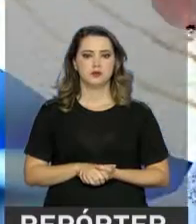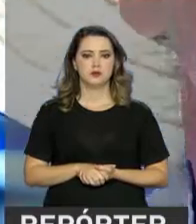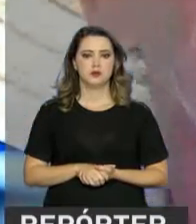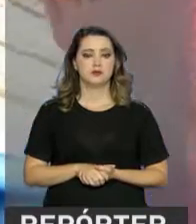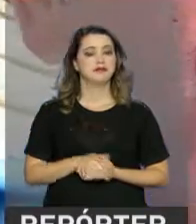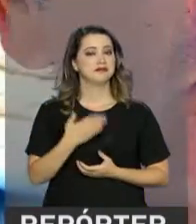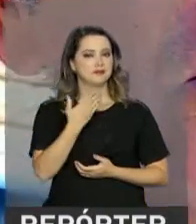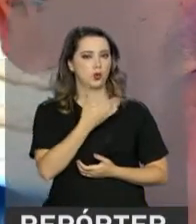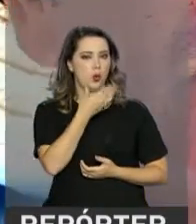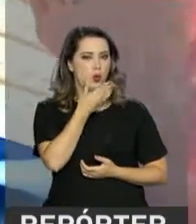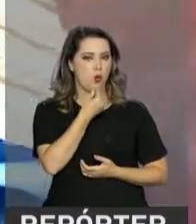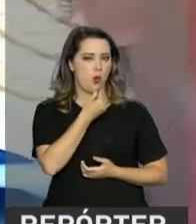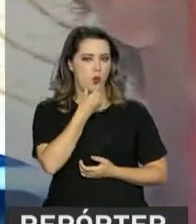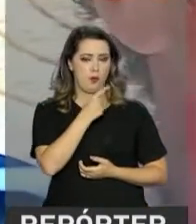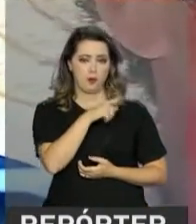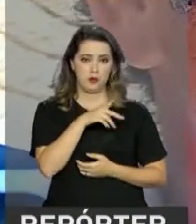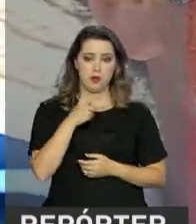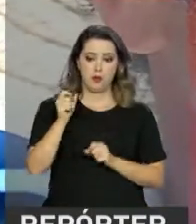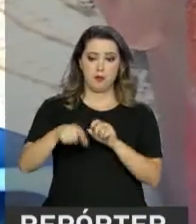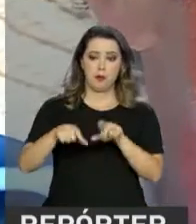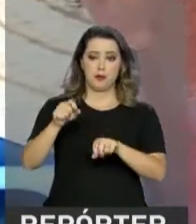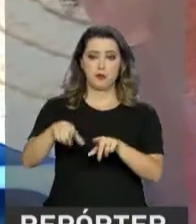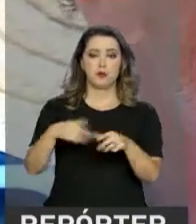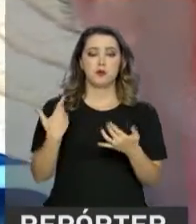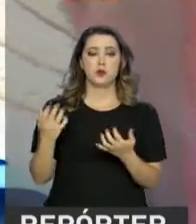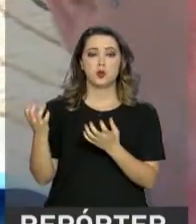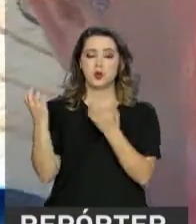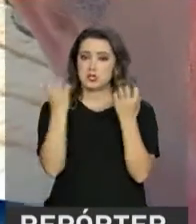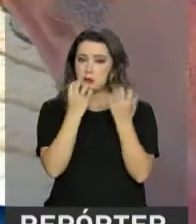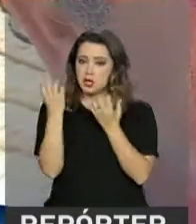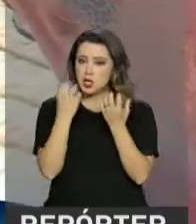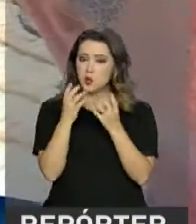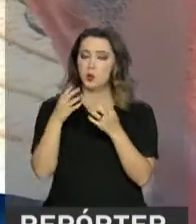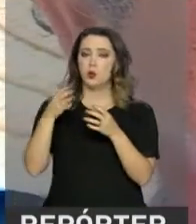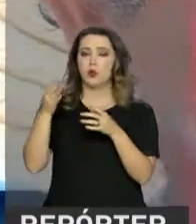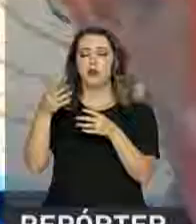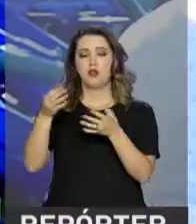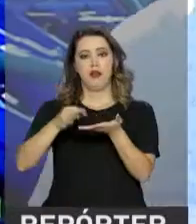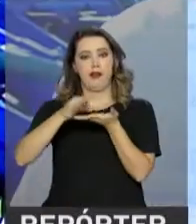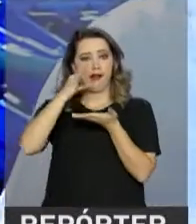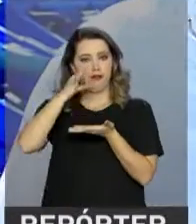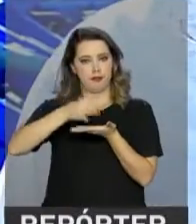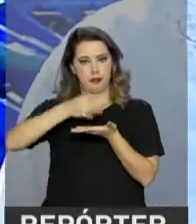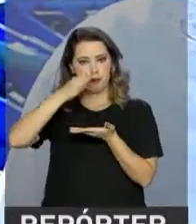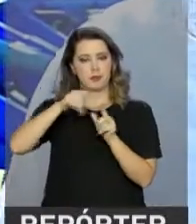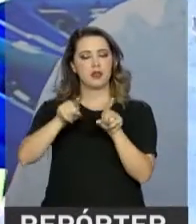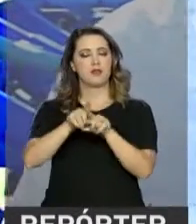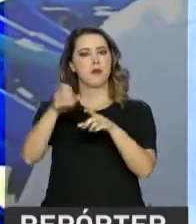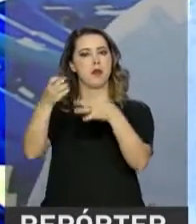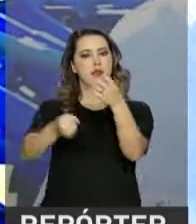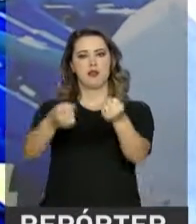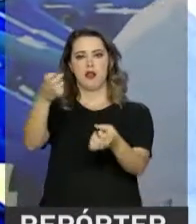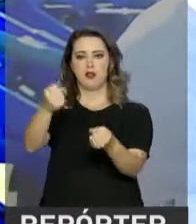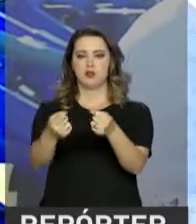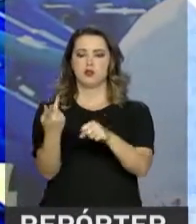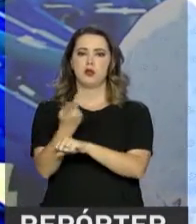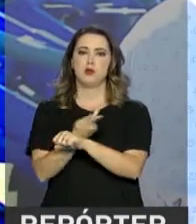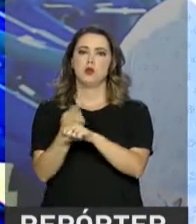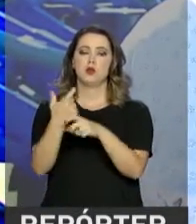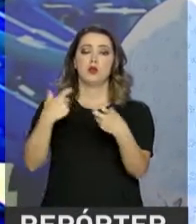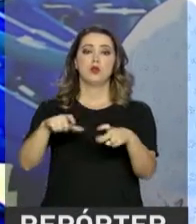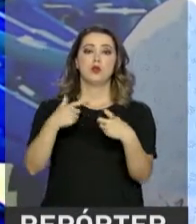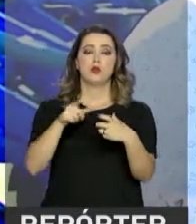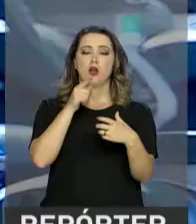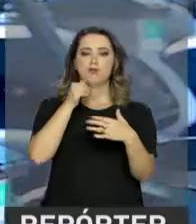José produz milho, café e leite em Santa Rita de Cássia, no sul de Minas Gerais. Em busca de um tanque para irrigação e de